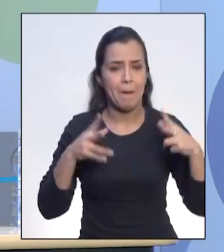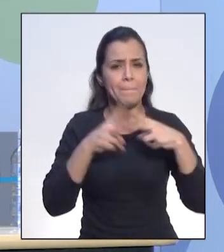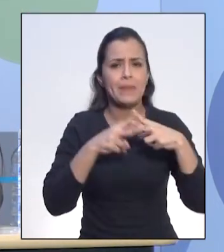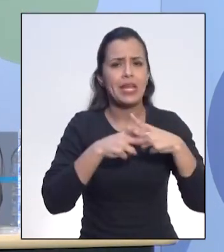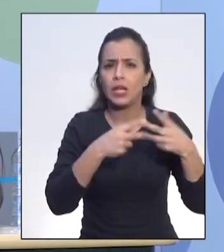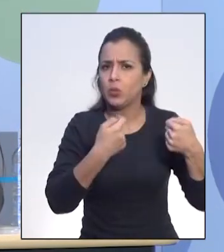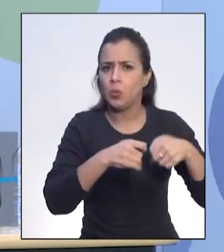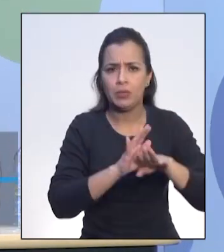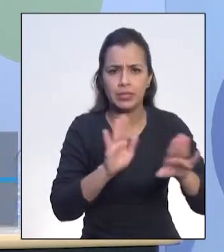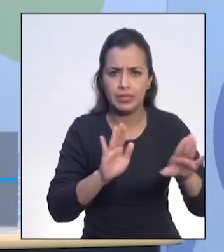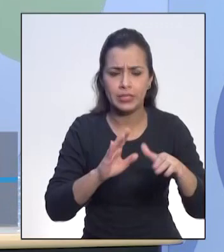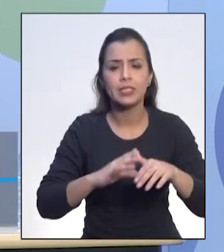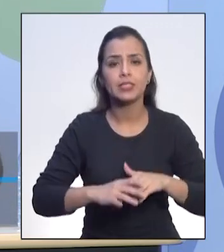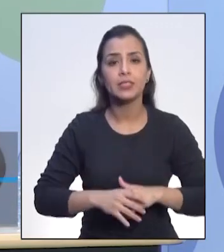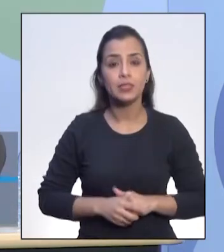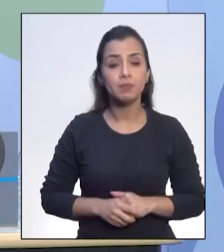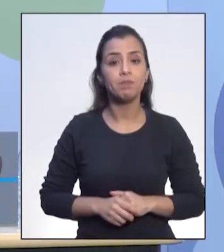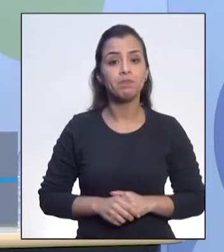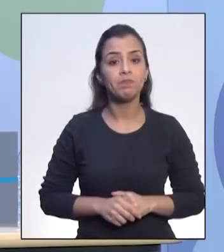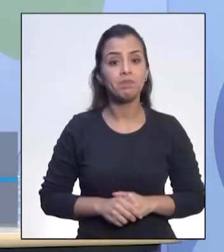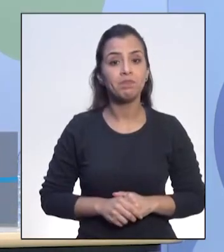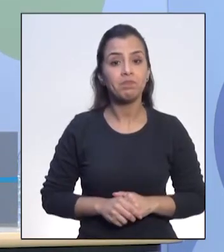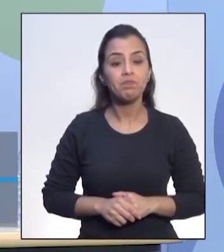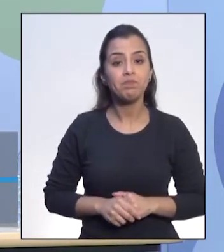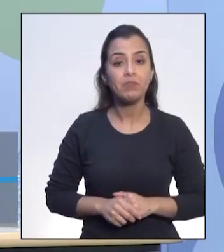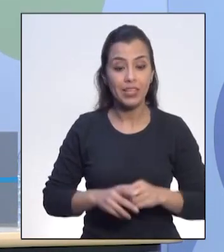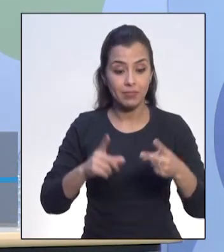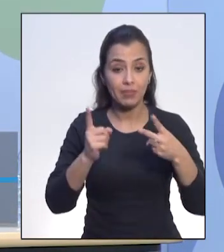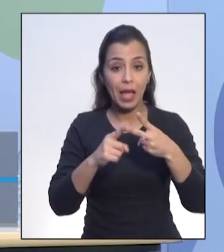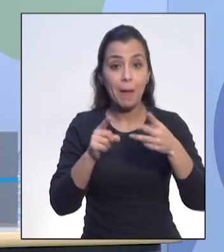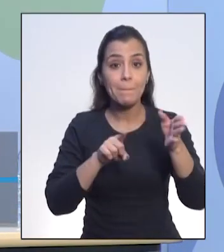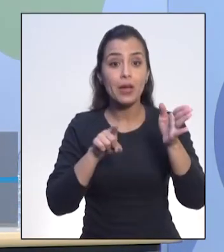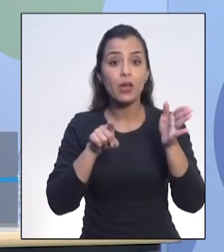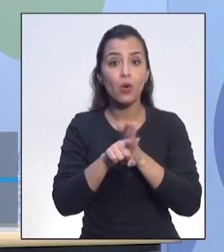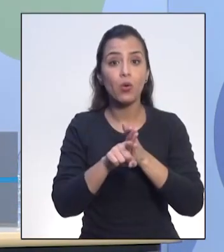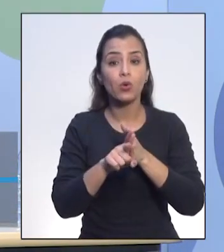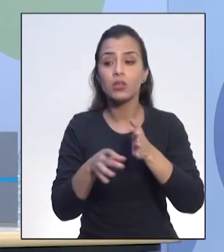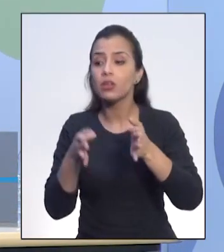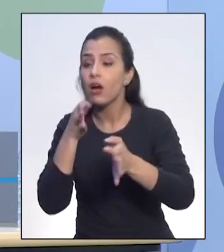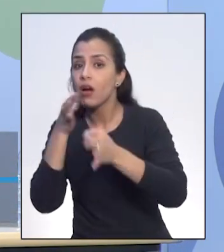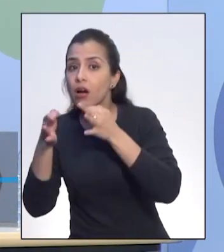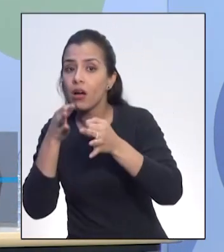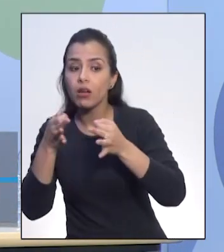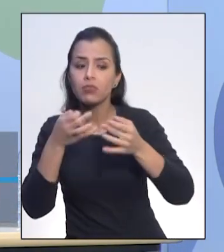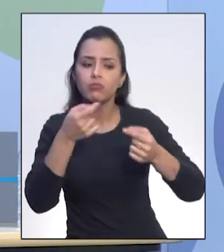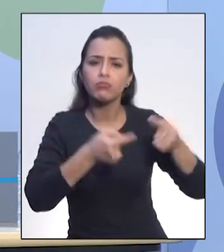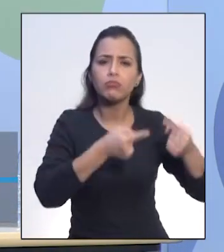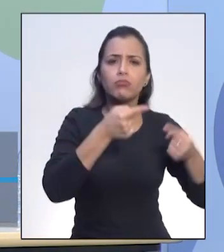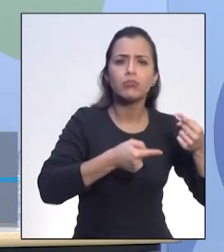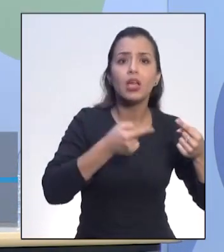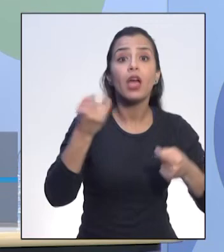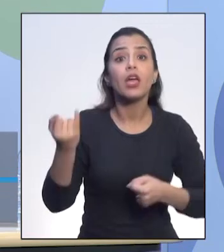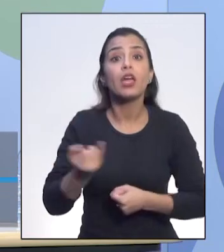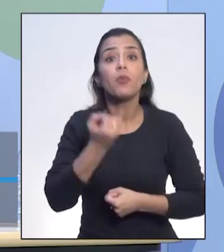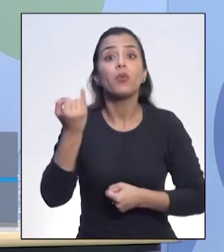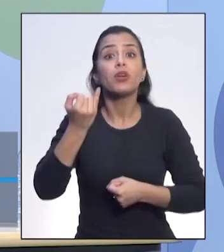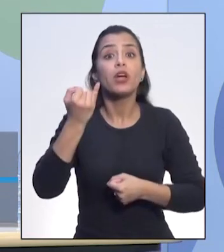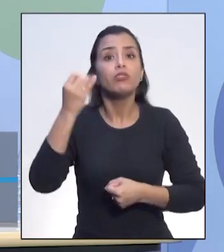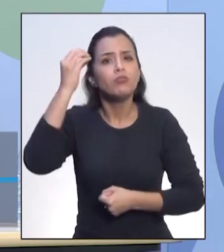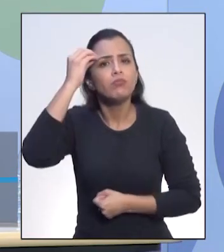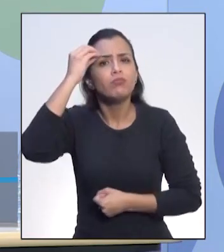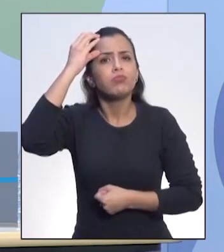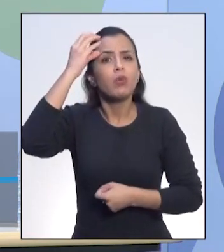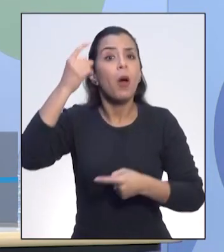né? E aí, a segunda pergunta, qual a importância do criticar e do discutir para a construção do conhecimento?